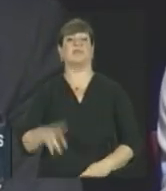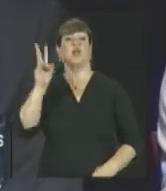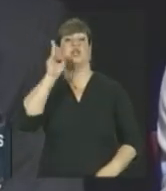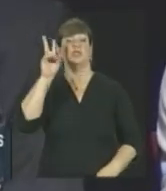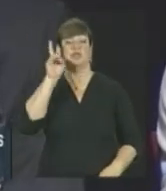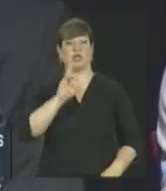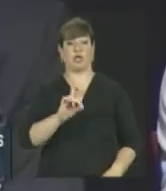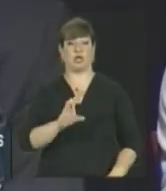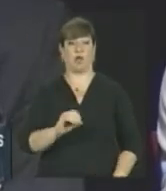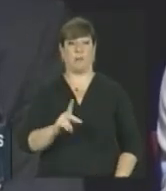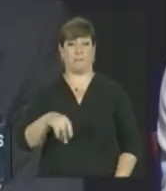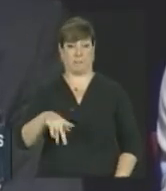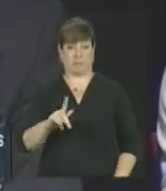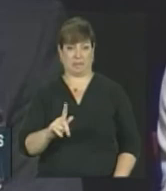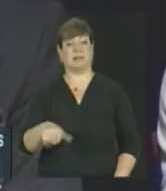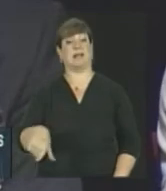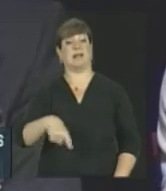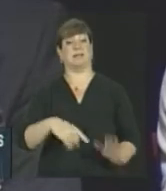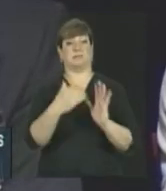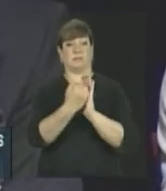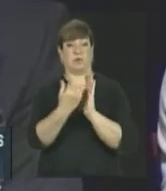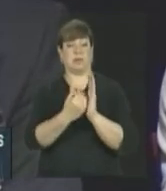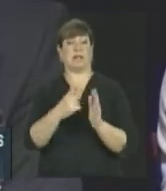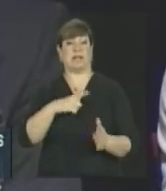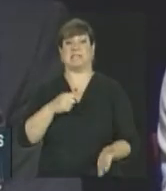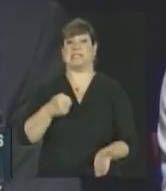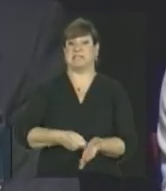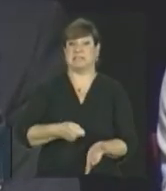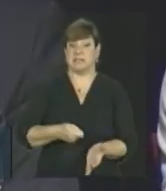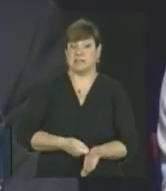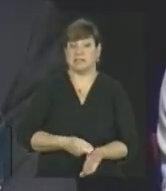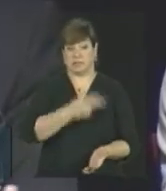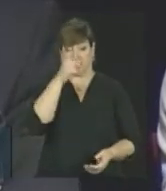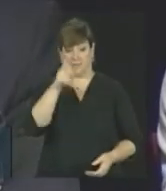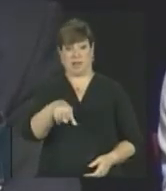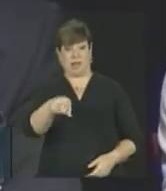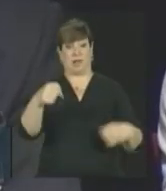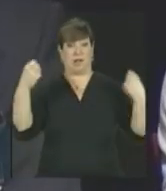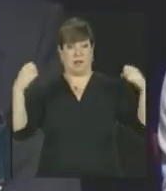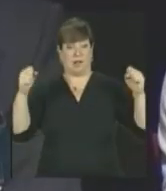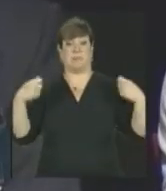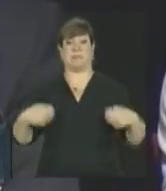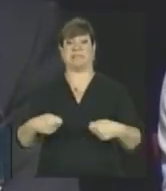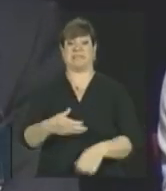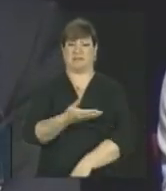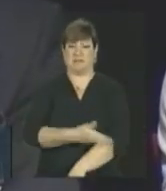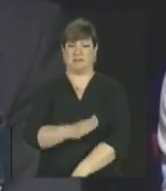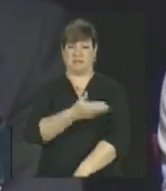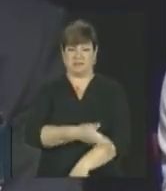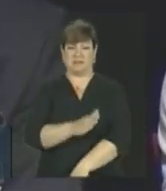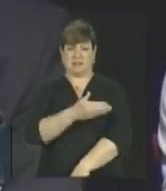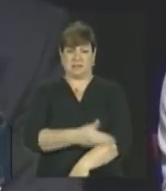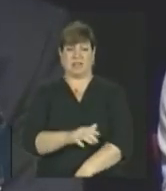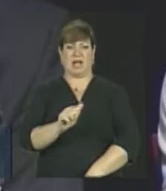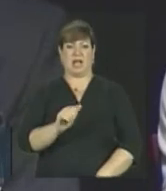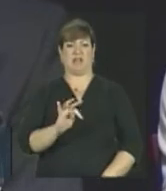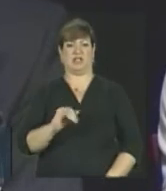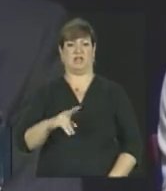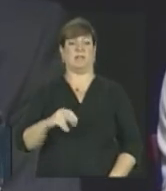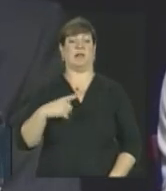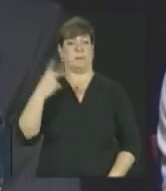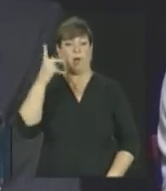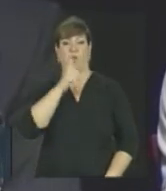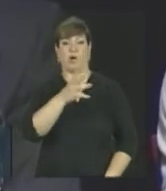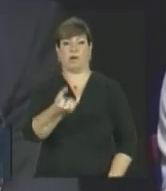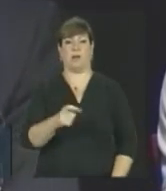ao doping, o programa ele tem uma exigência de que o atleta precisa estar treinando, precisa estar em atividade para ter o bolso.